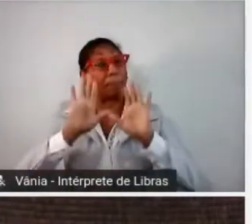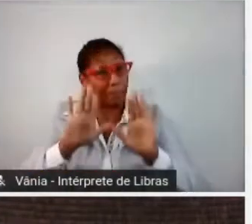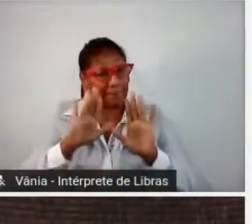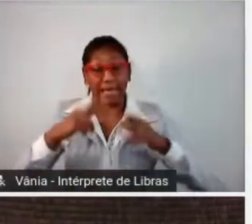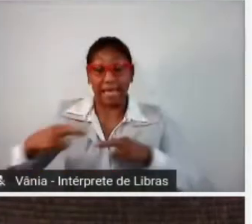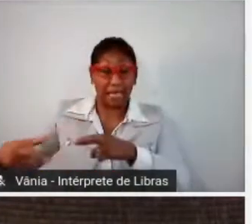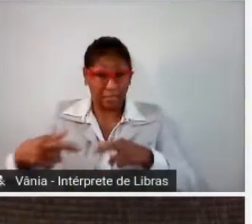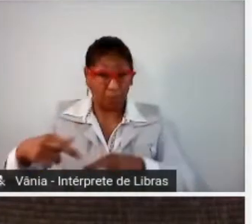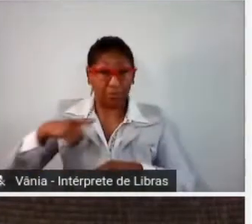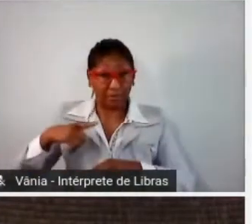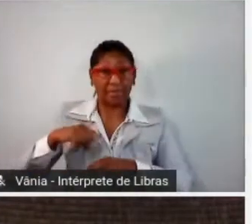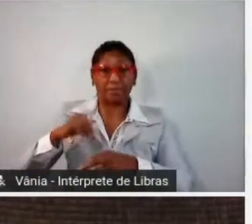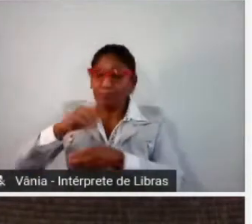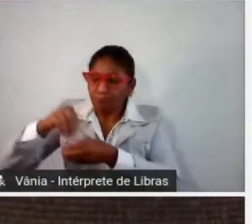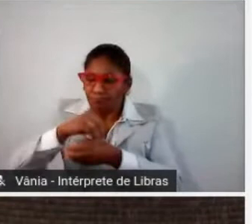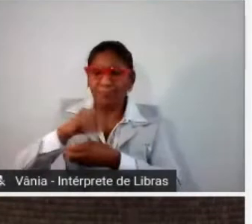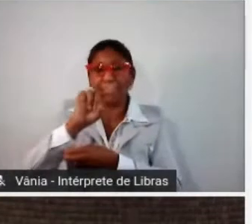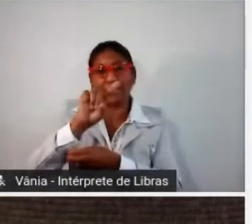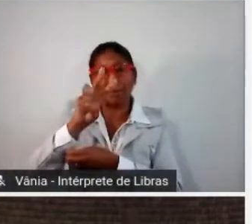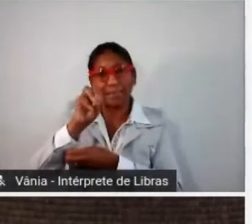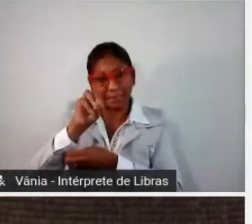existem 130 municípios, onde está